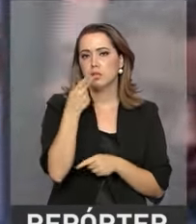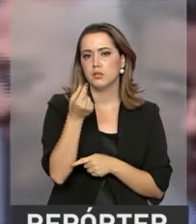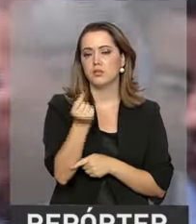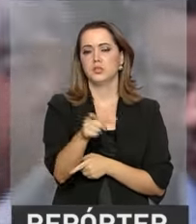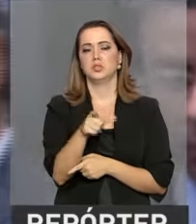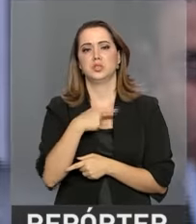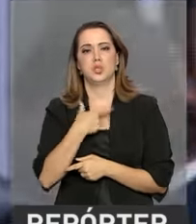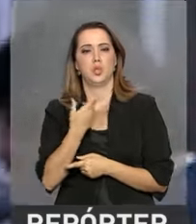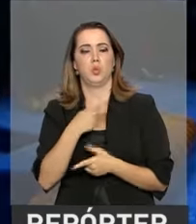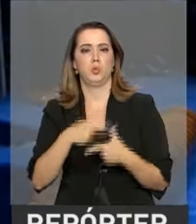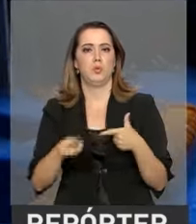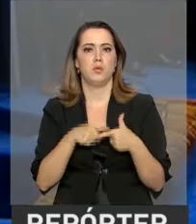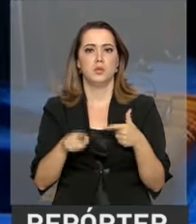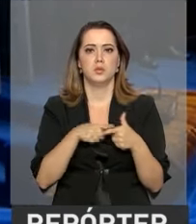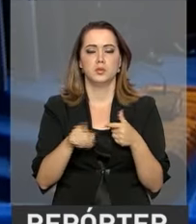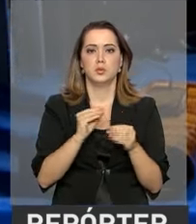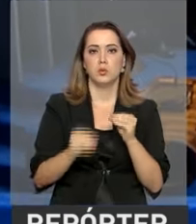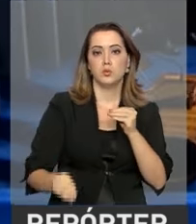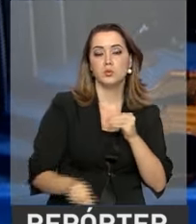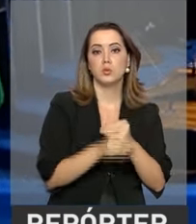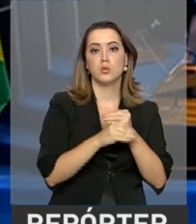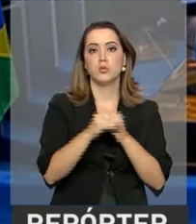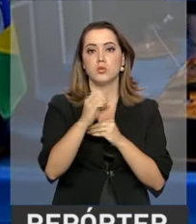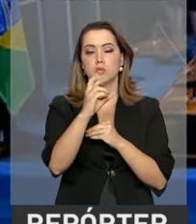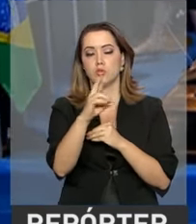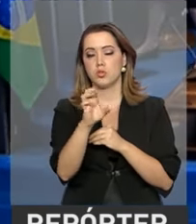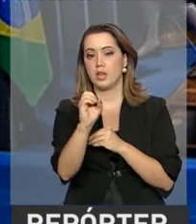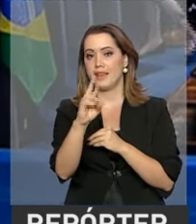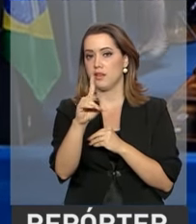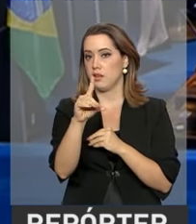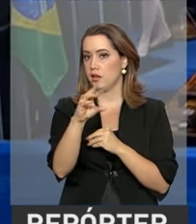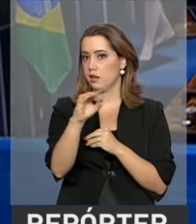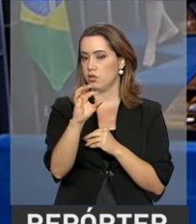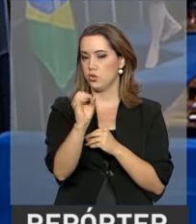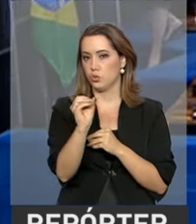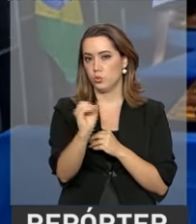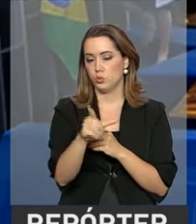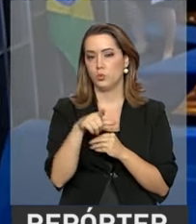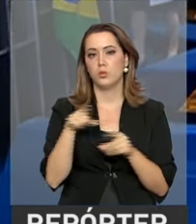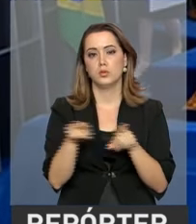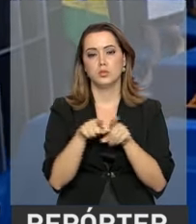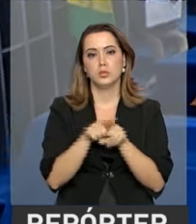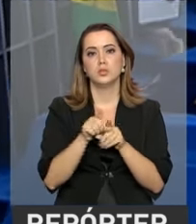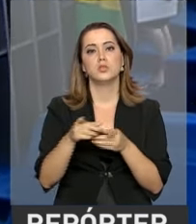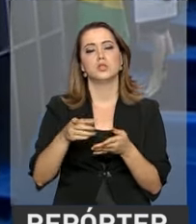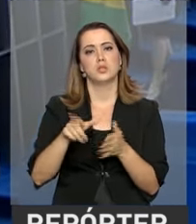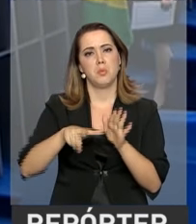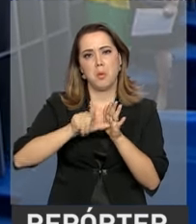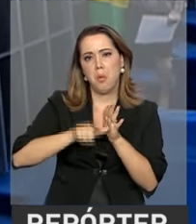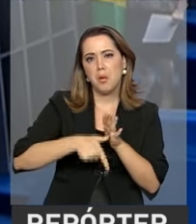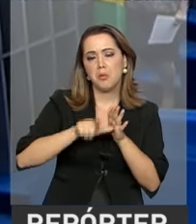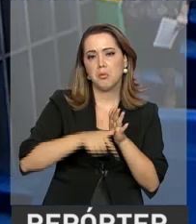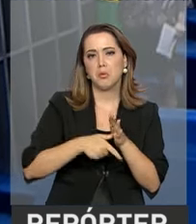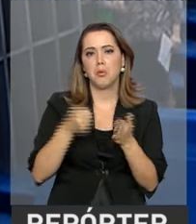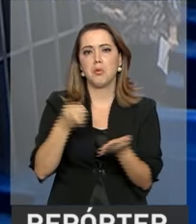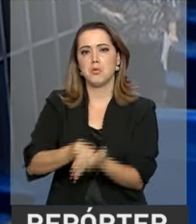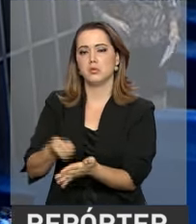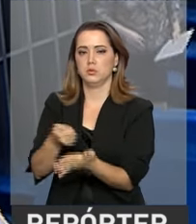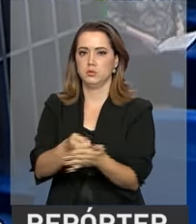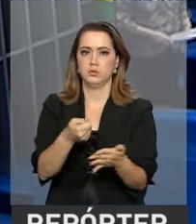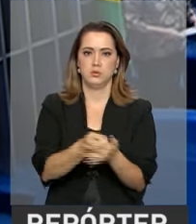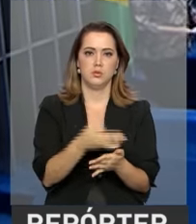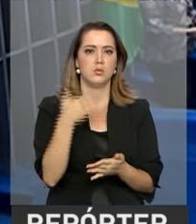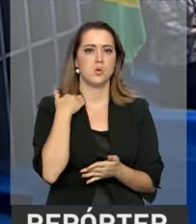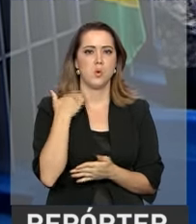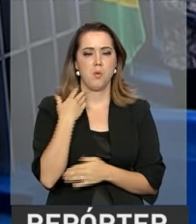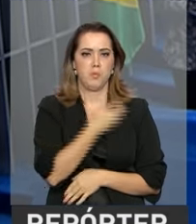editou decretos de crédito suplementar sem aprovação do Congresso e no atraso de pagamento a bancos públicos. Antes de ser